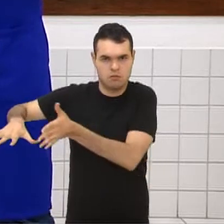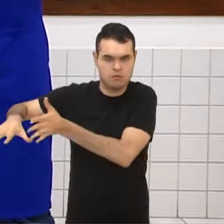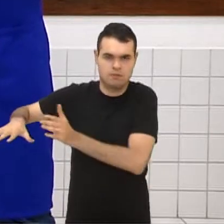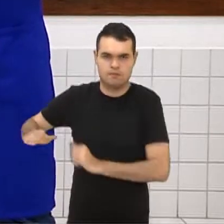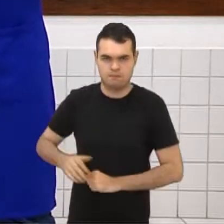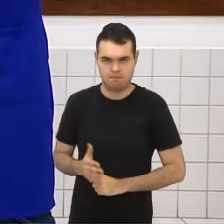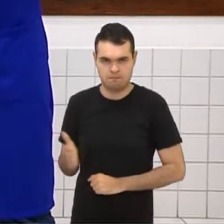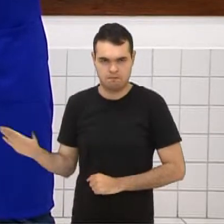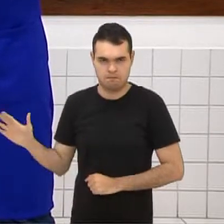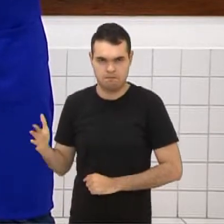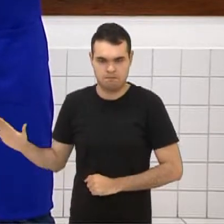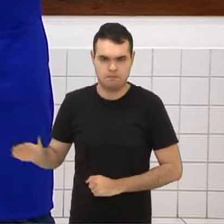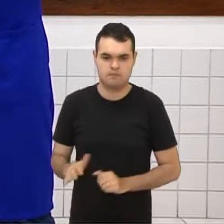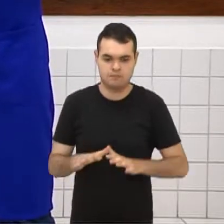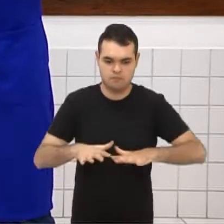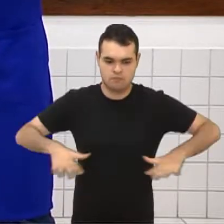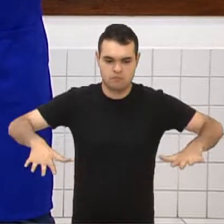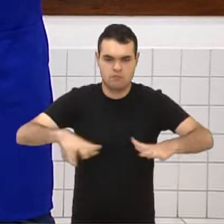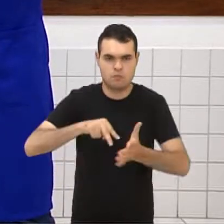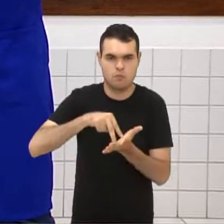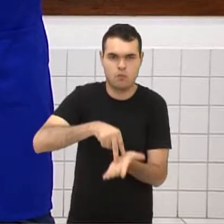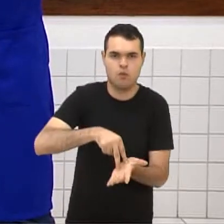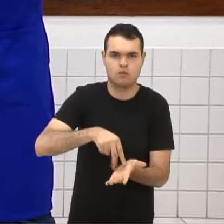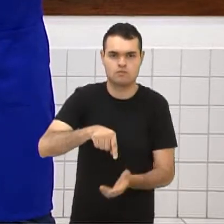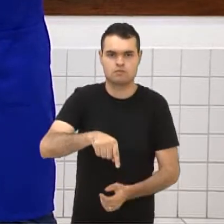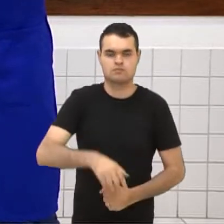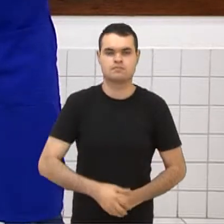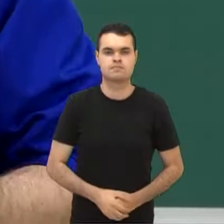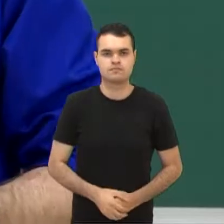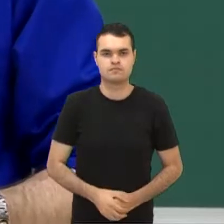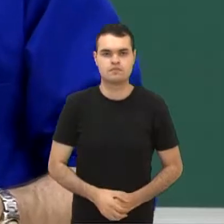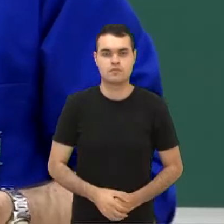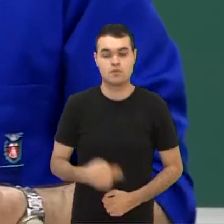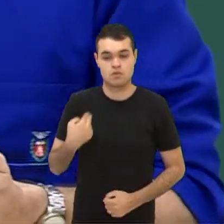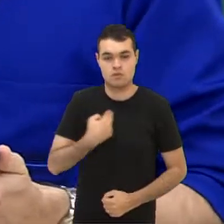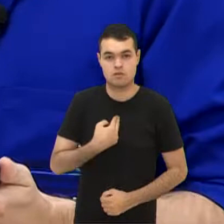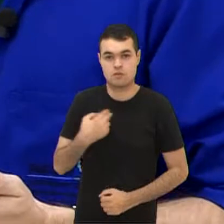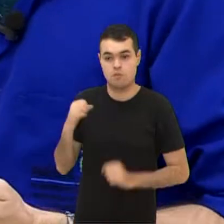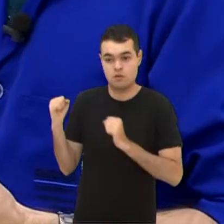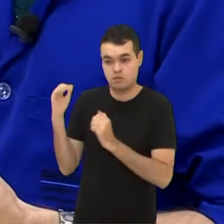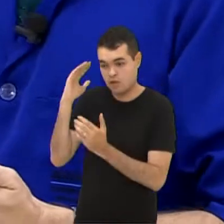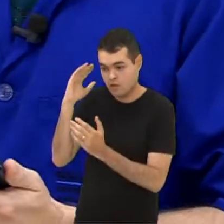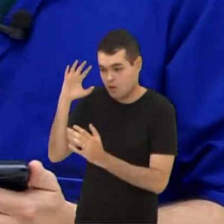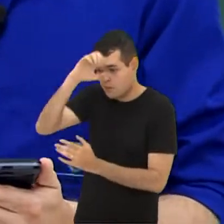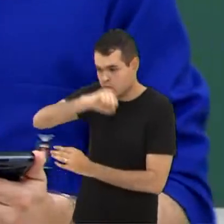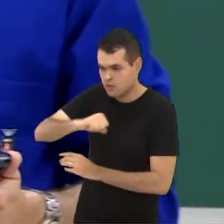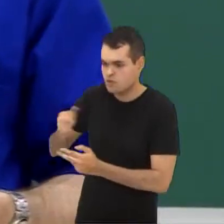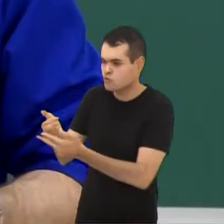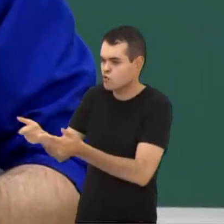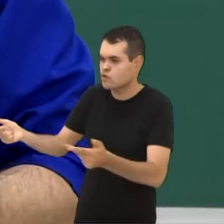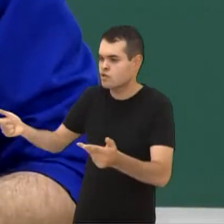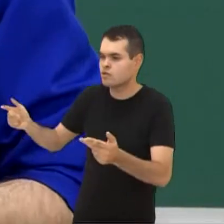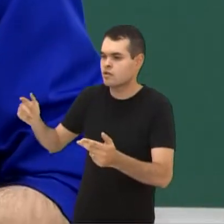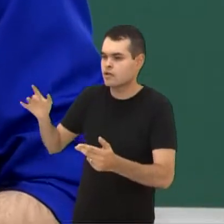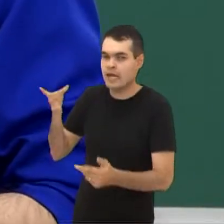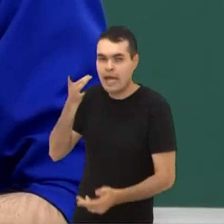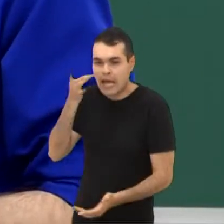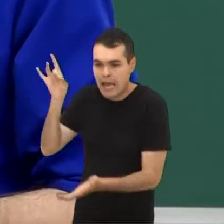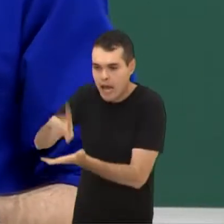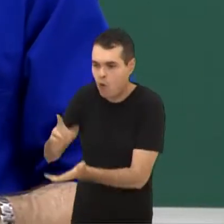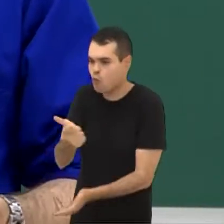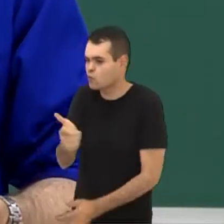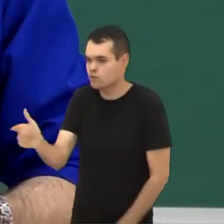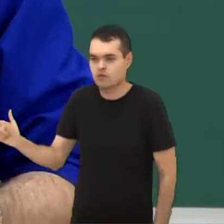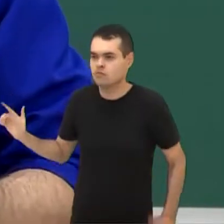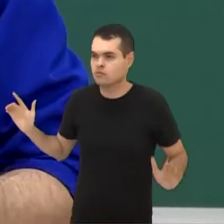parte do princípio que nós podemos aprender a partir de objetos que não são reais, né? Aí nós temos a